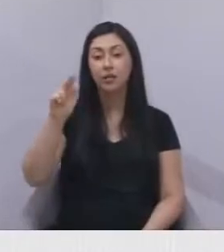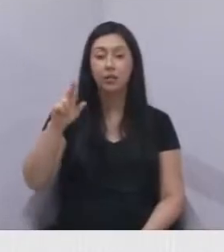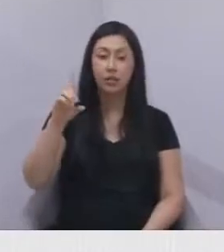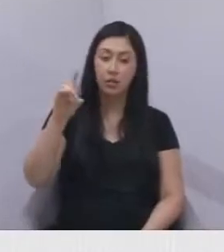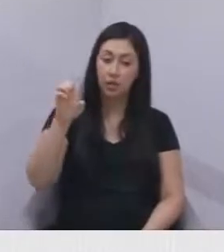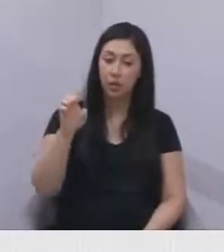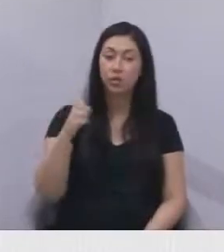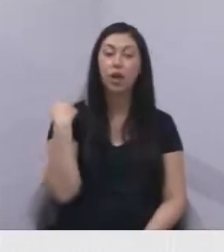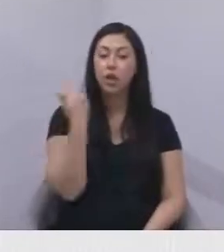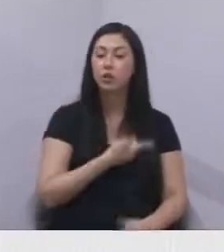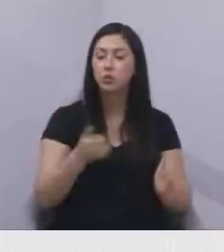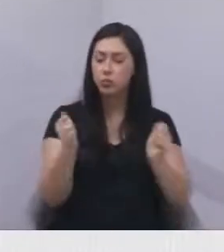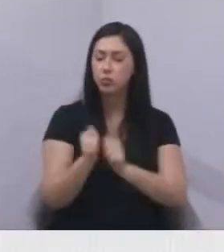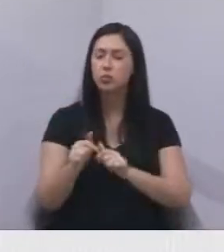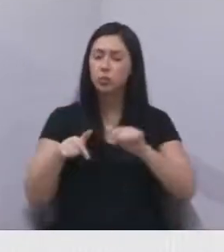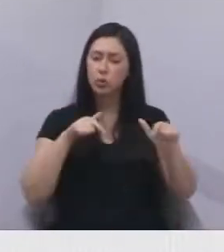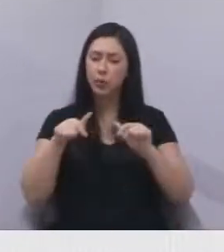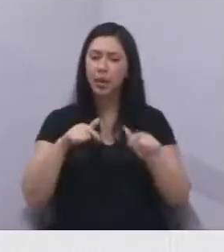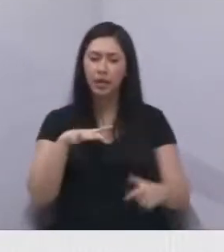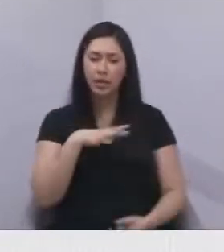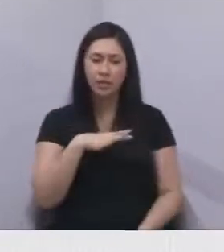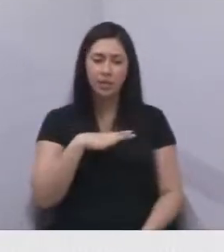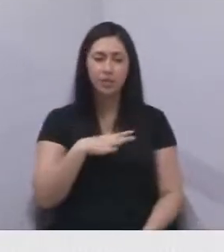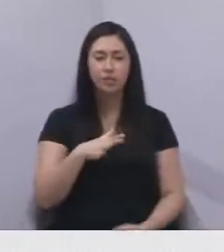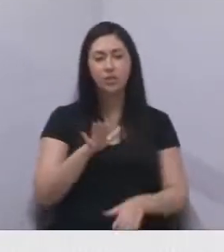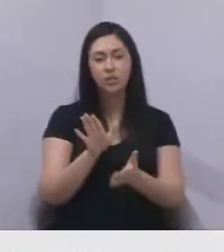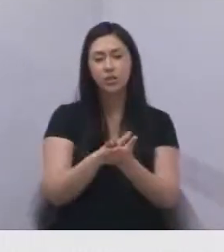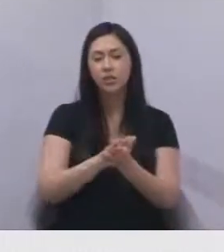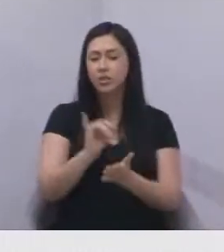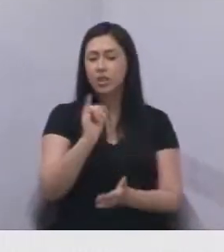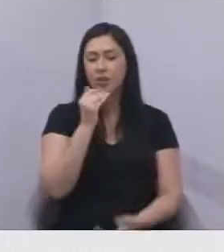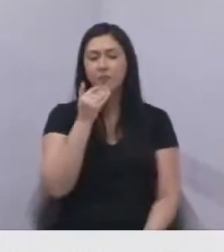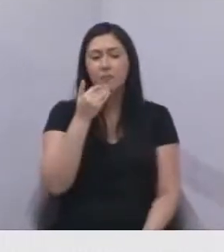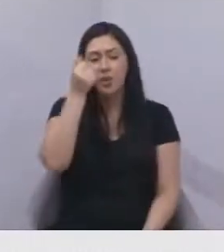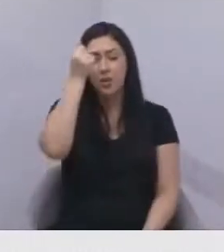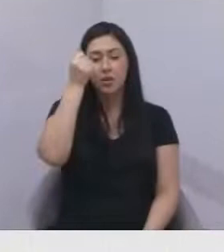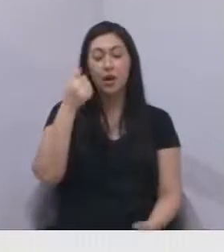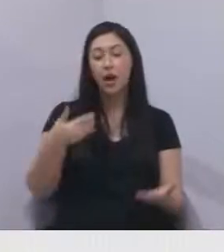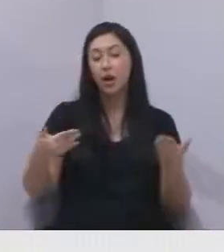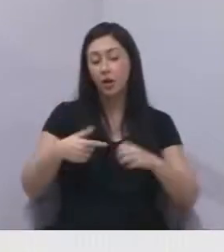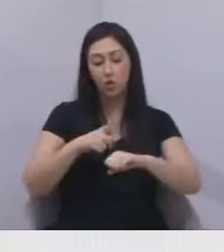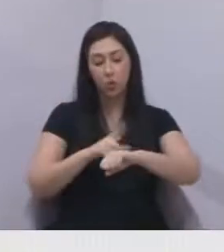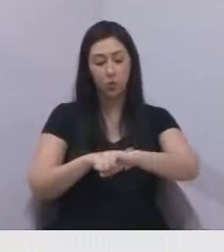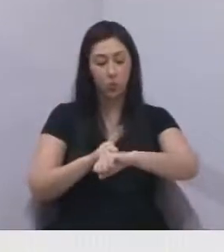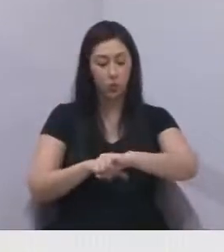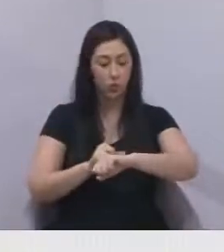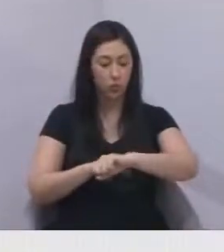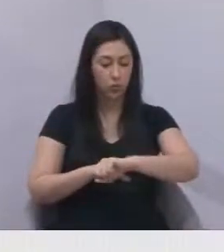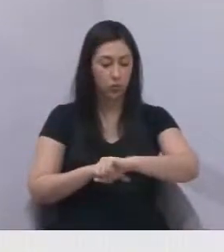para fazer a melhor cidade do Vale Paraíba. Exatamente agora é